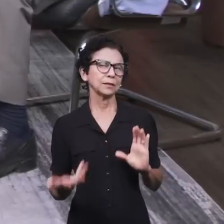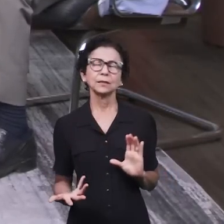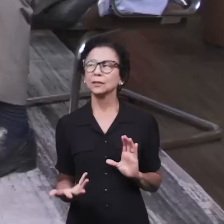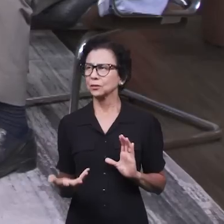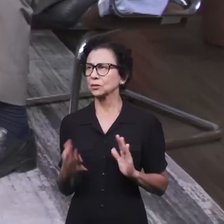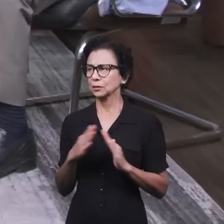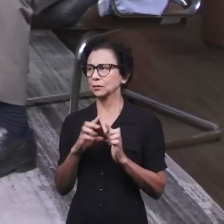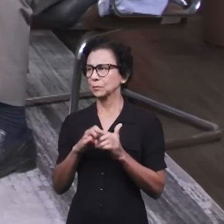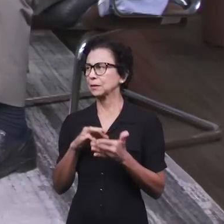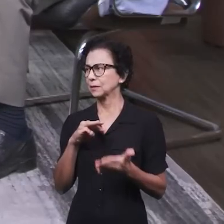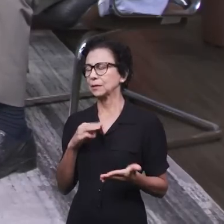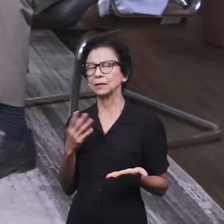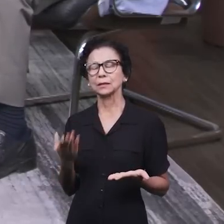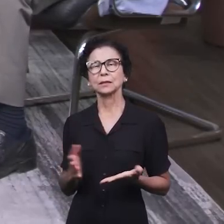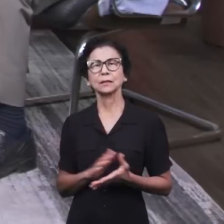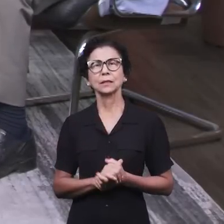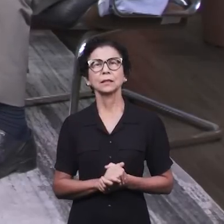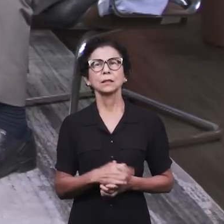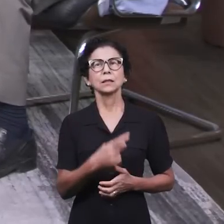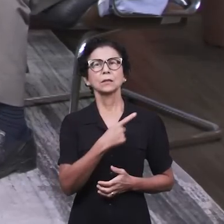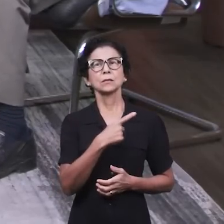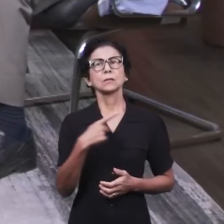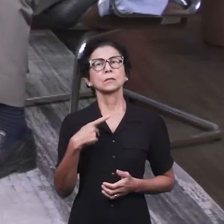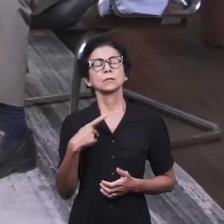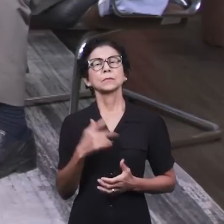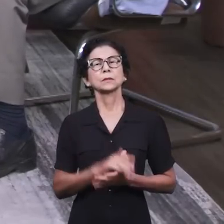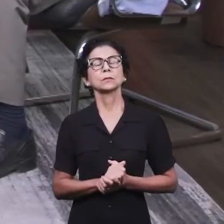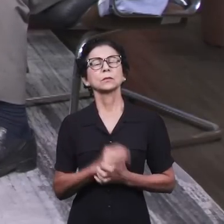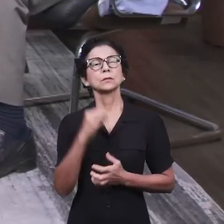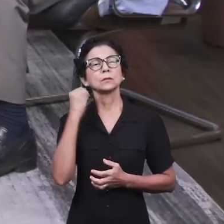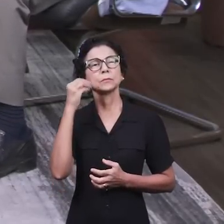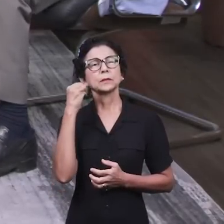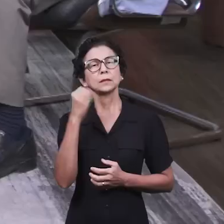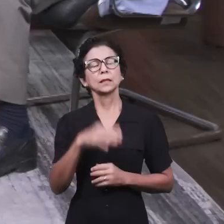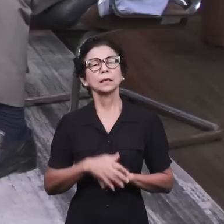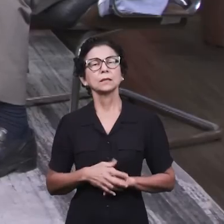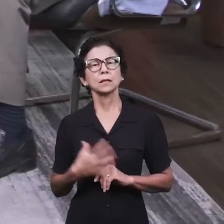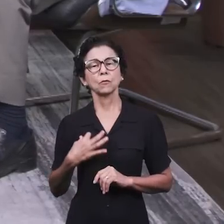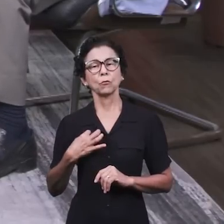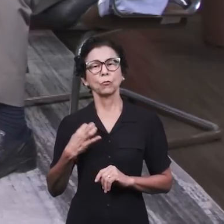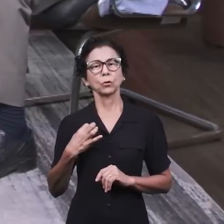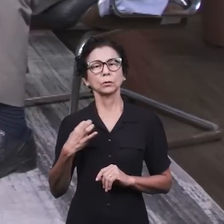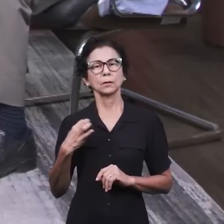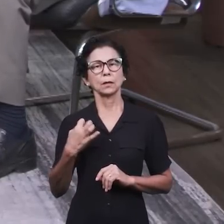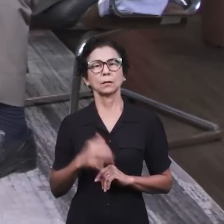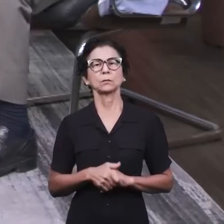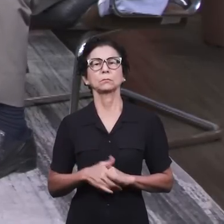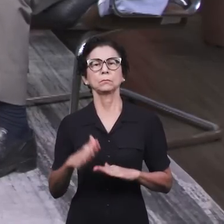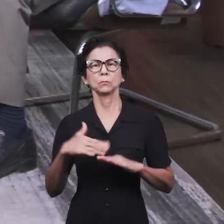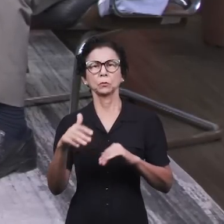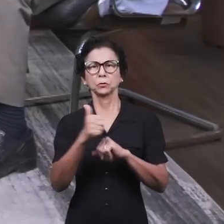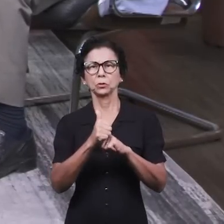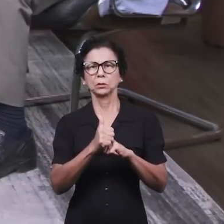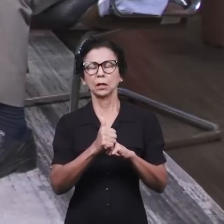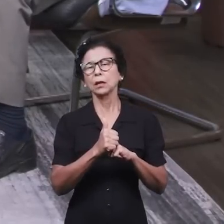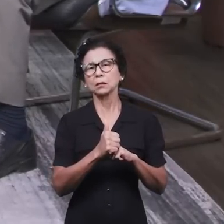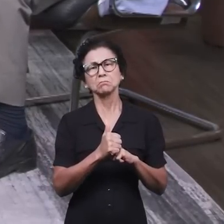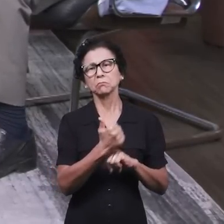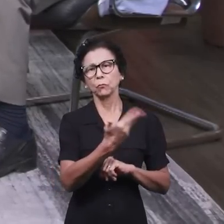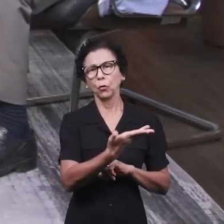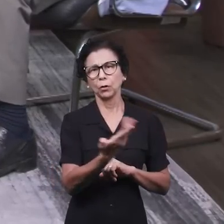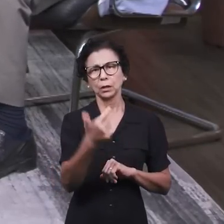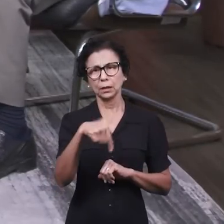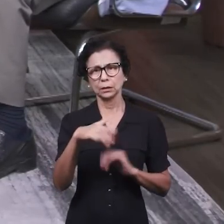né? é uma característica, né, pastor Gedeu da Igreja Cristã Maranata, que os pastores, eles vivem a experiência do ministério voluntário. Então, são profissionais